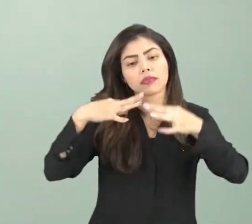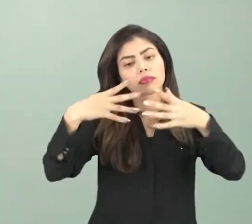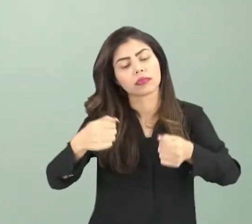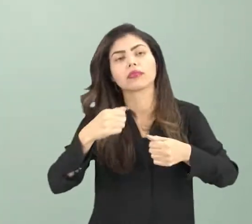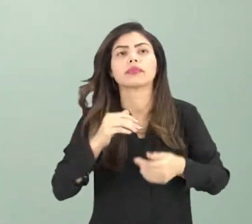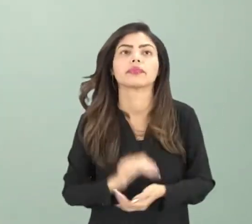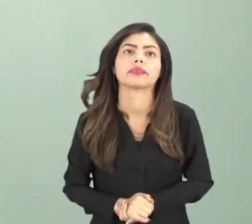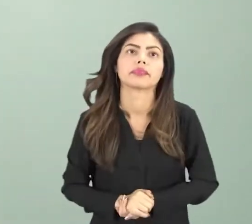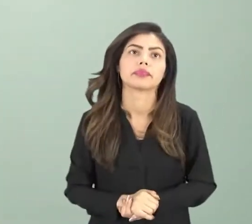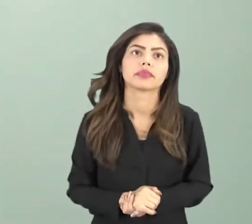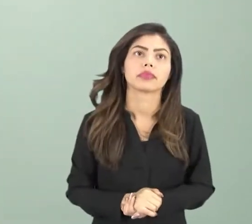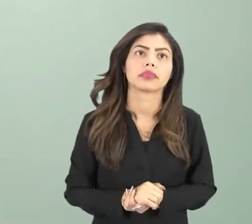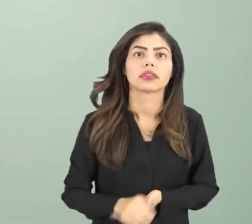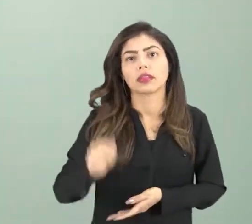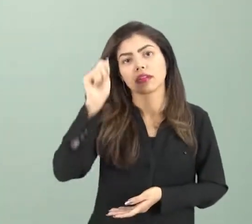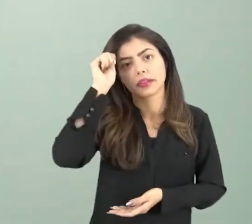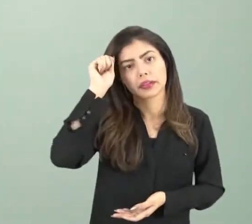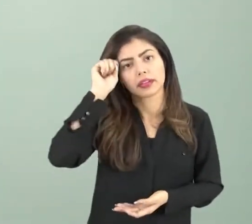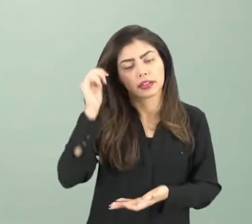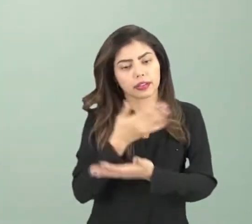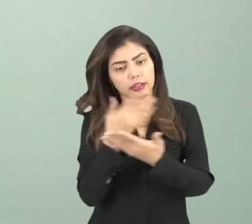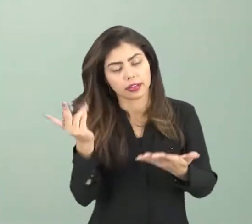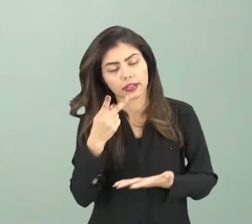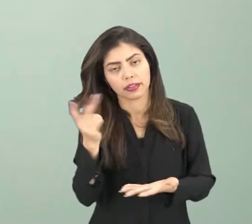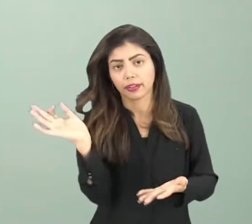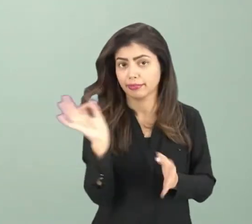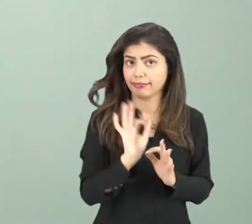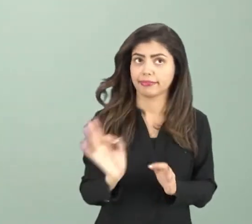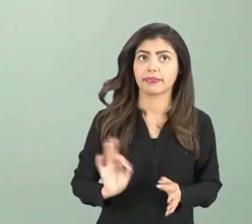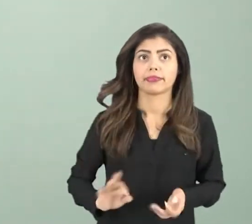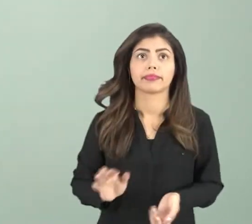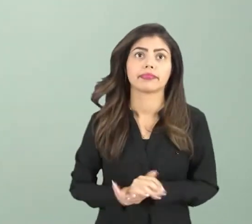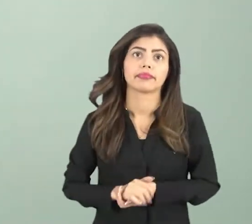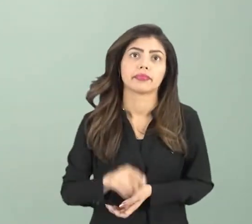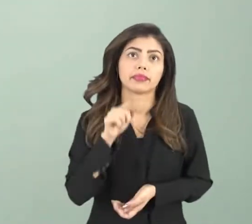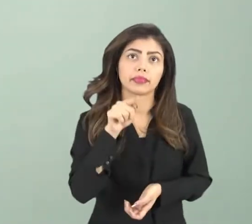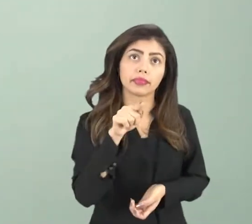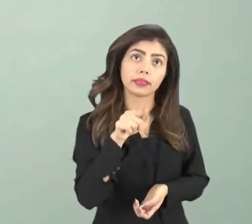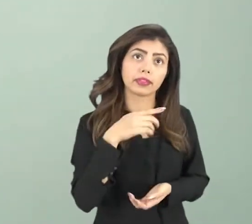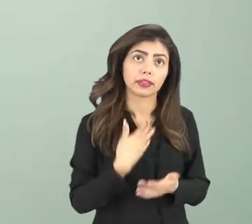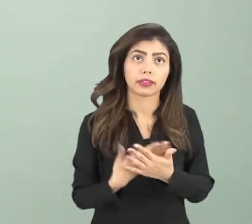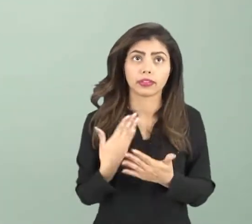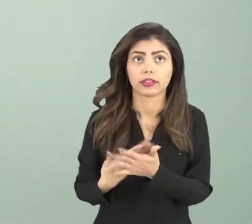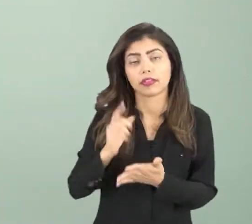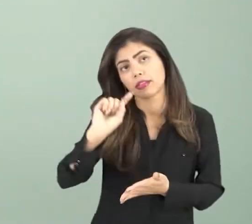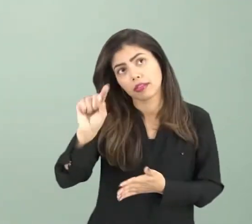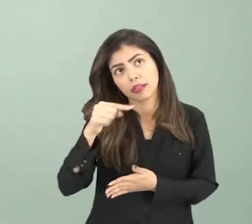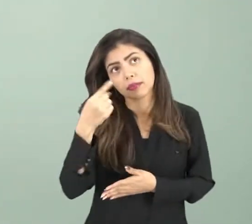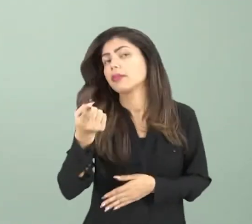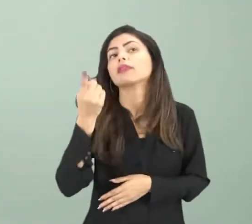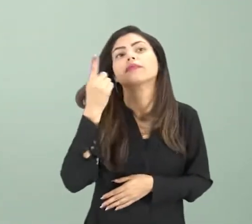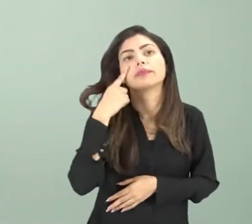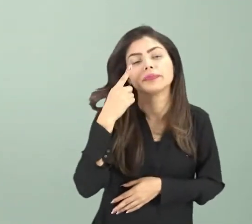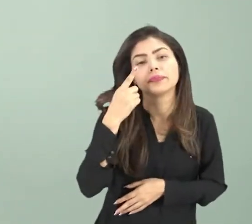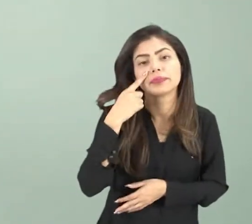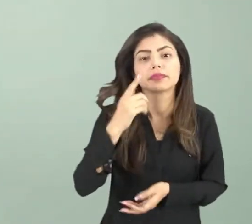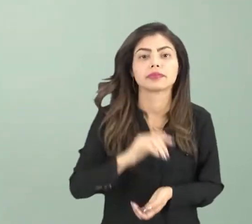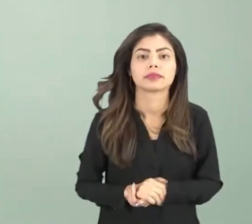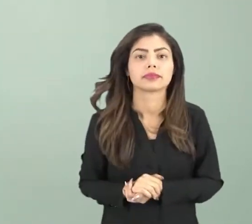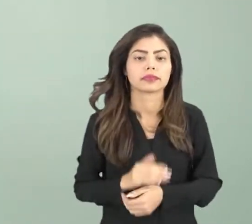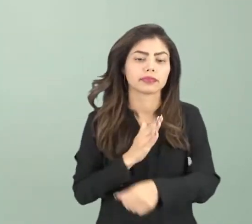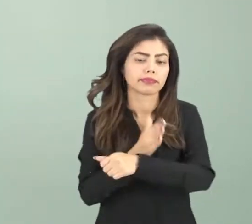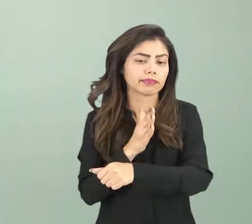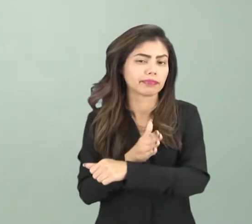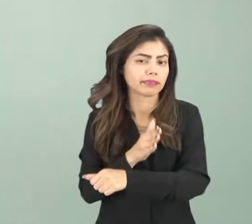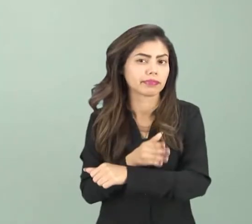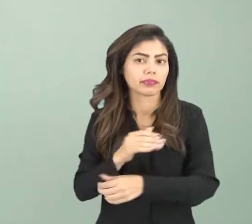em autores e não falar deles é não falar em nada. Então, você que está estudando aí para o Enem, depois da nossa aula, vai lá, acessa os